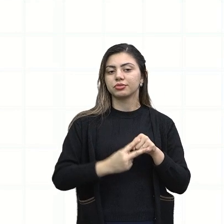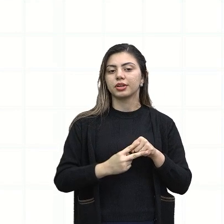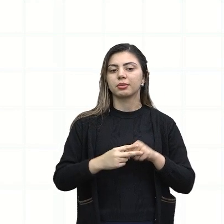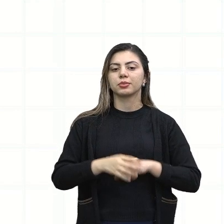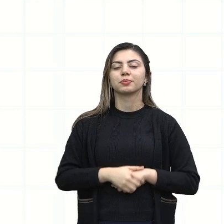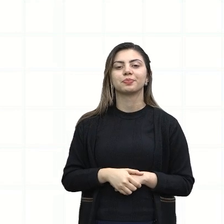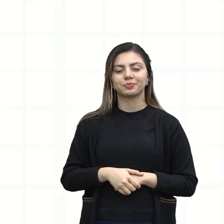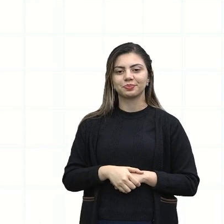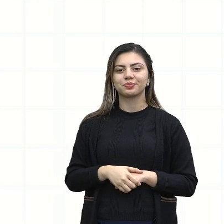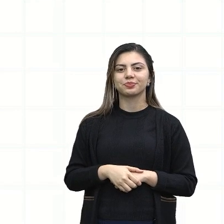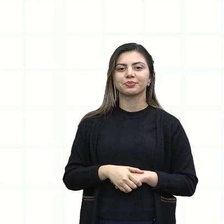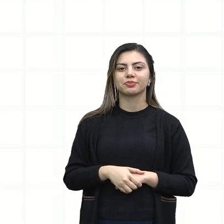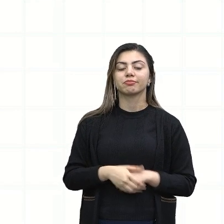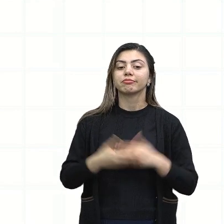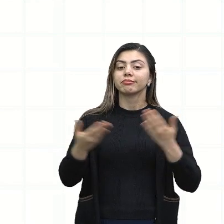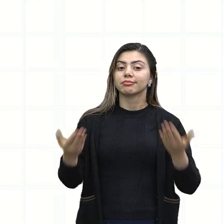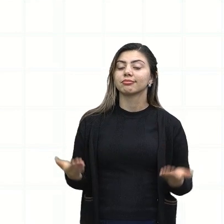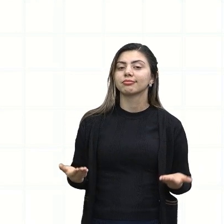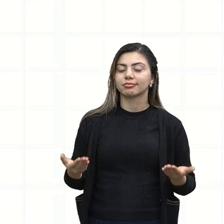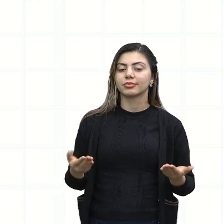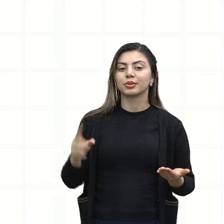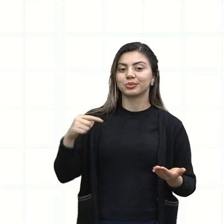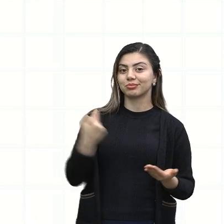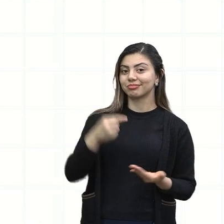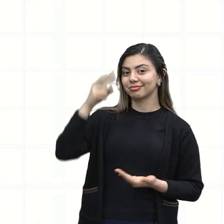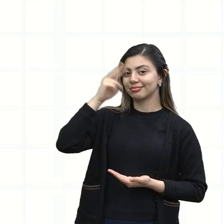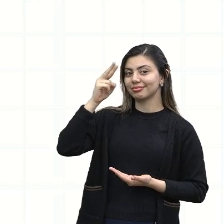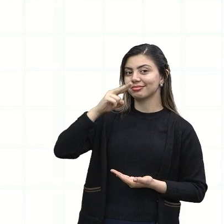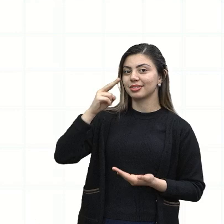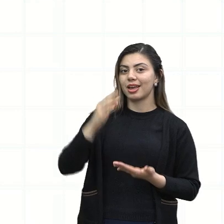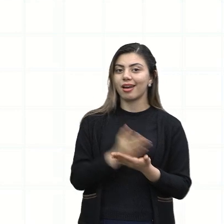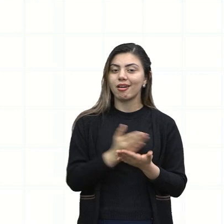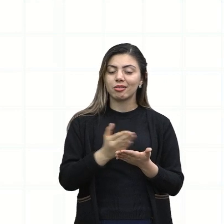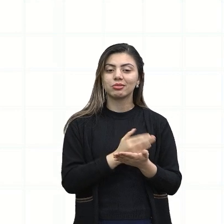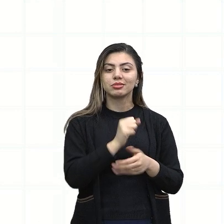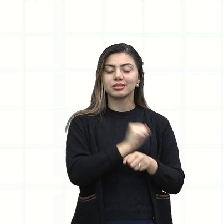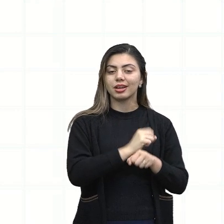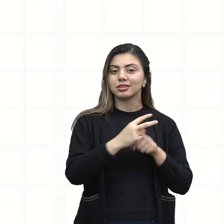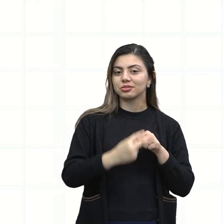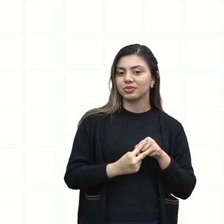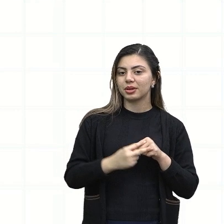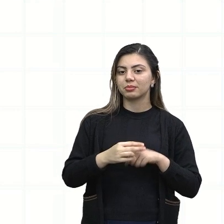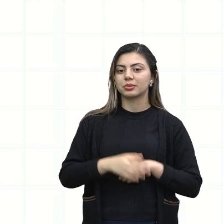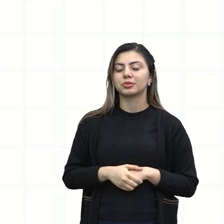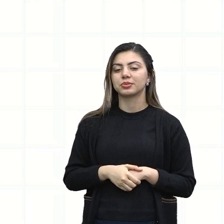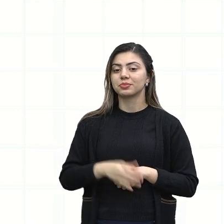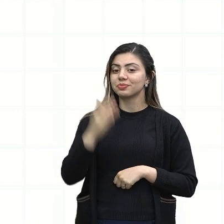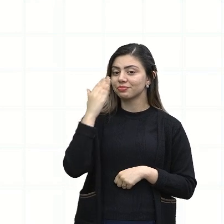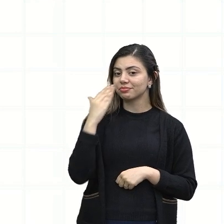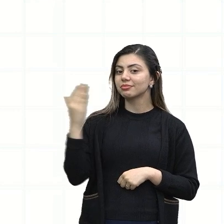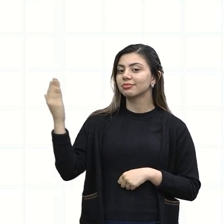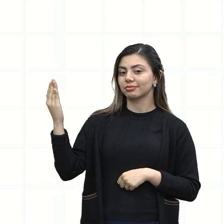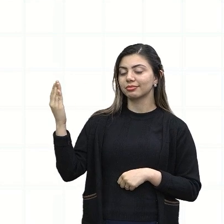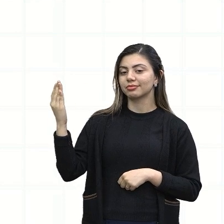Então, vamos relembrar aqui alguns advérbios. Eu vou colocar aqui